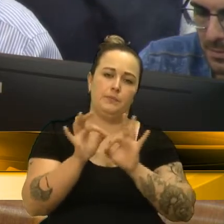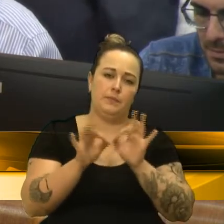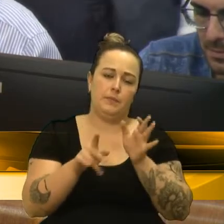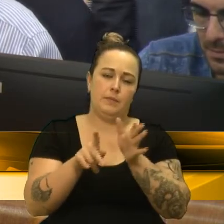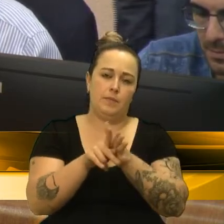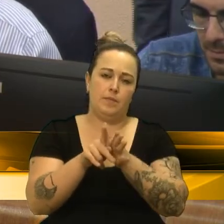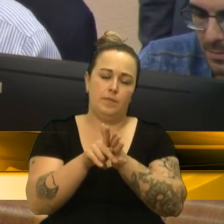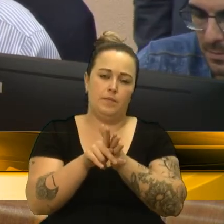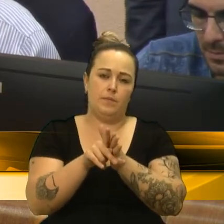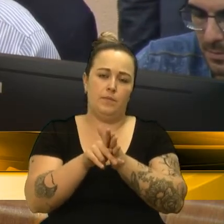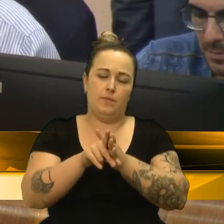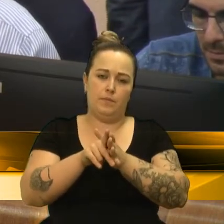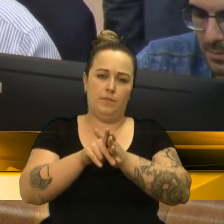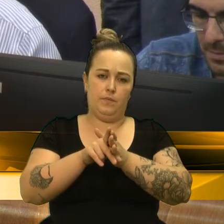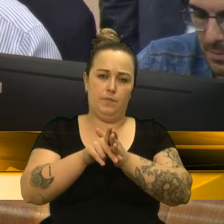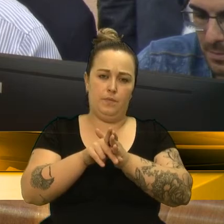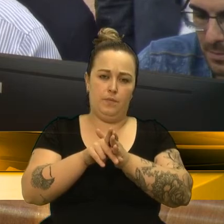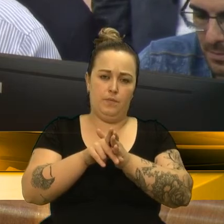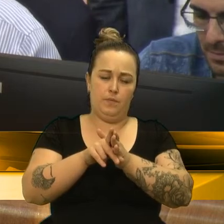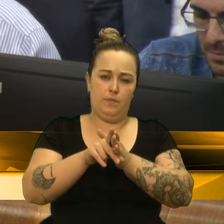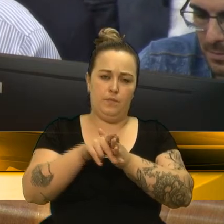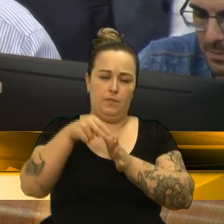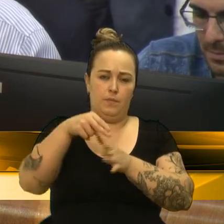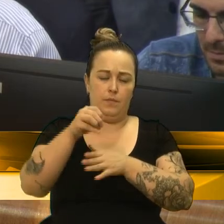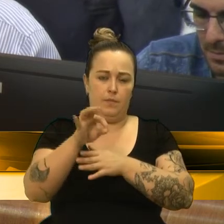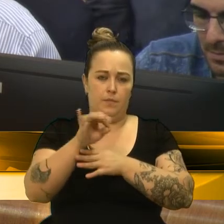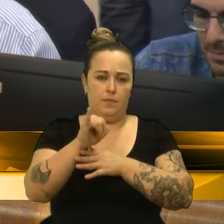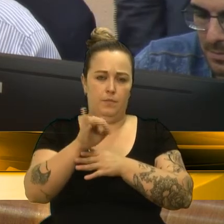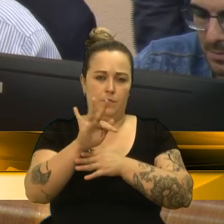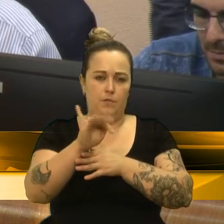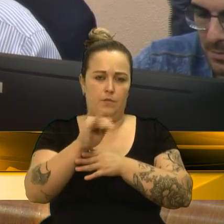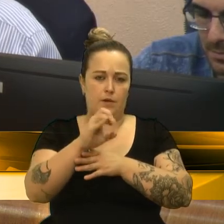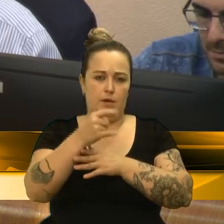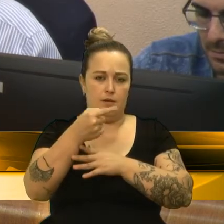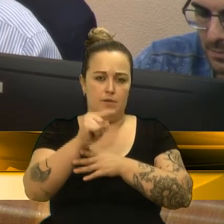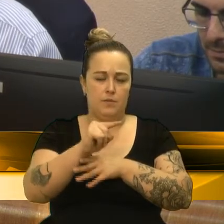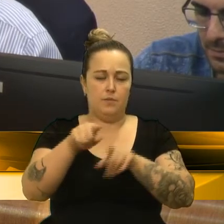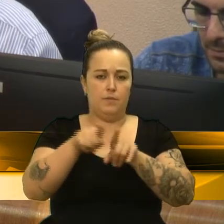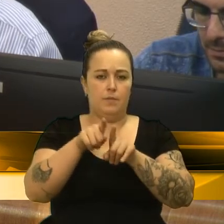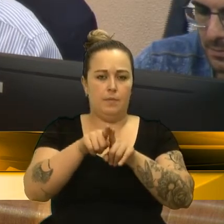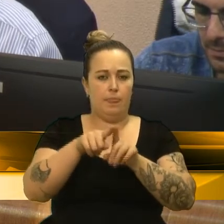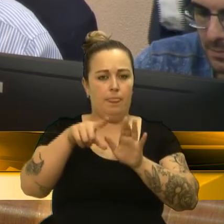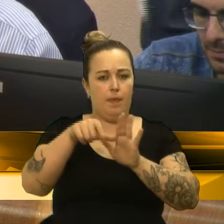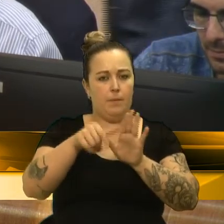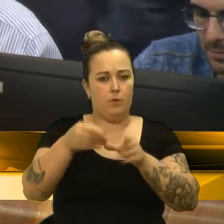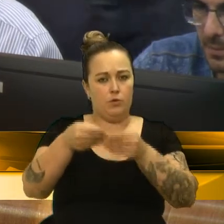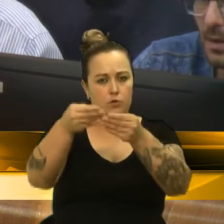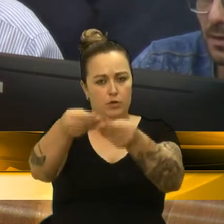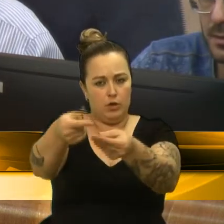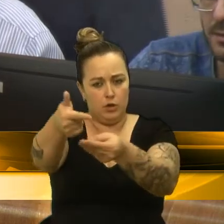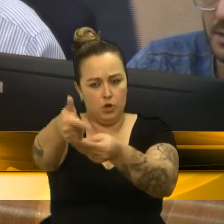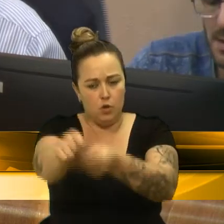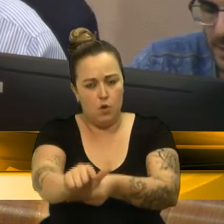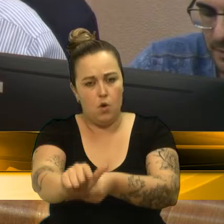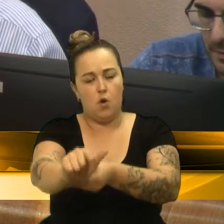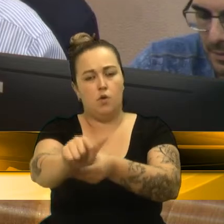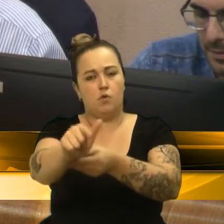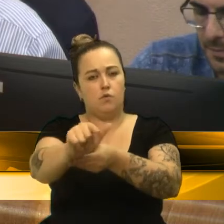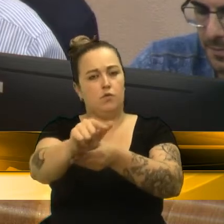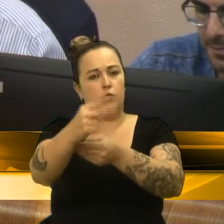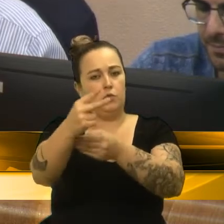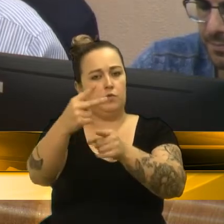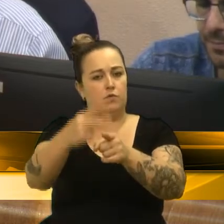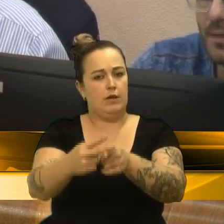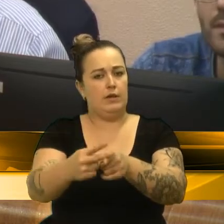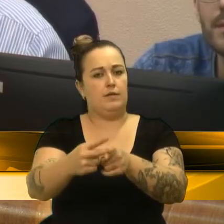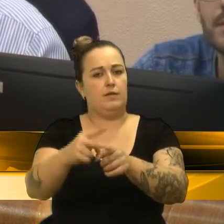para a posterior renovação da notificação, o denunciado, ora impetrante, foi novamente notificado em 22 de dezembro de 2017, já no recesso